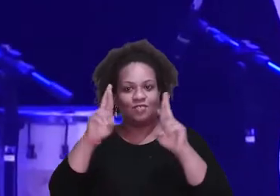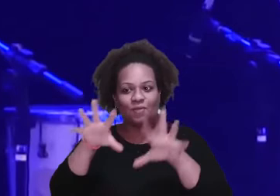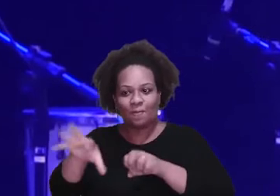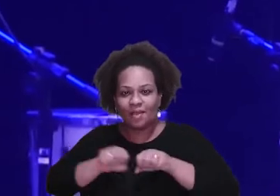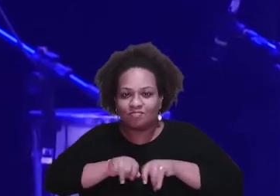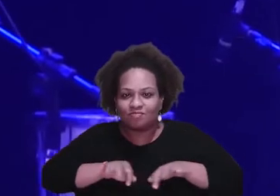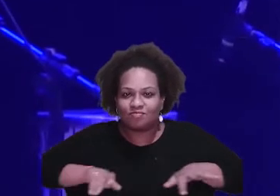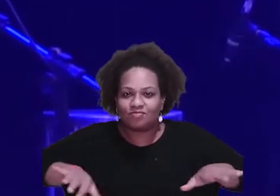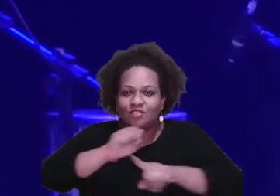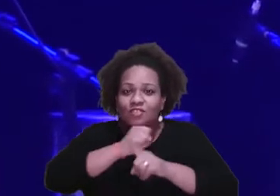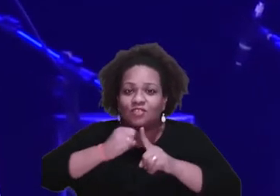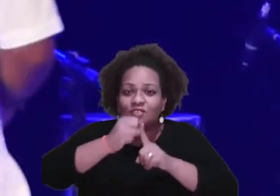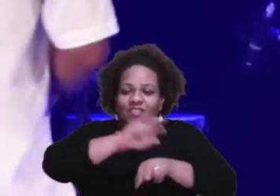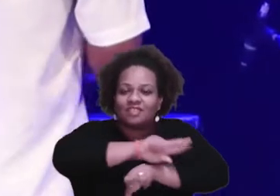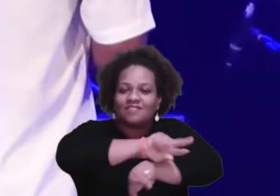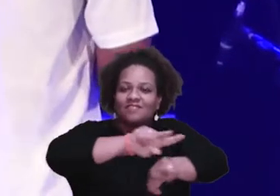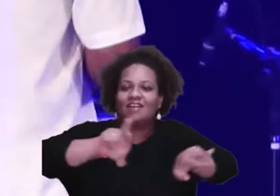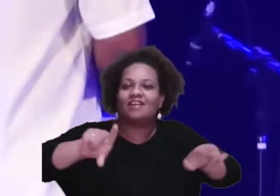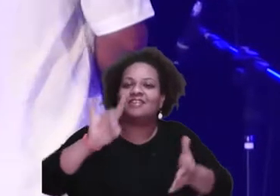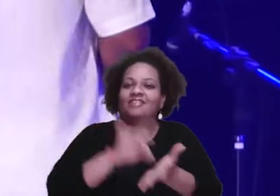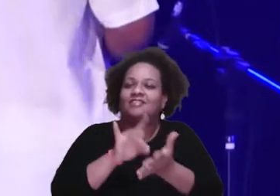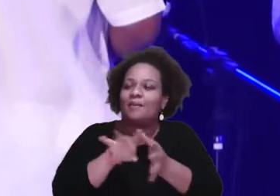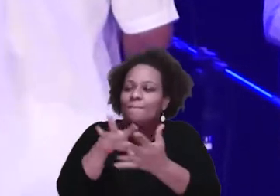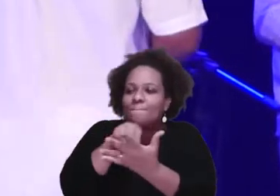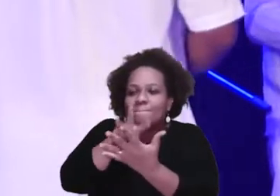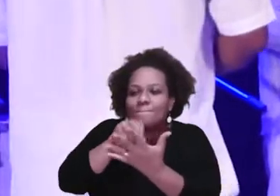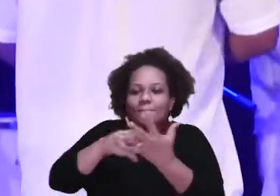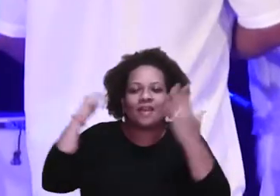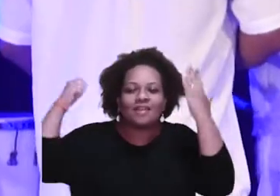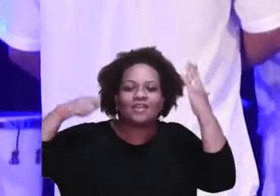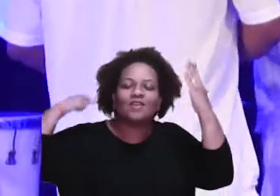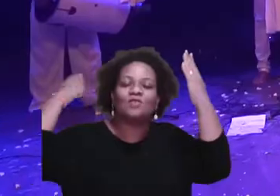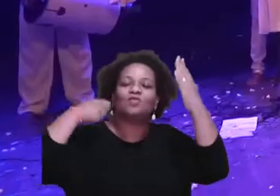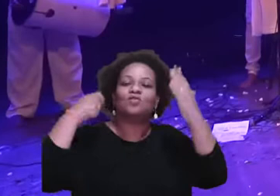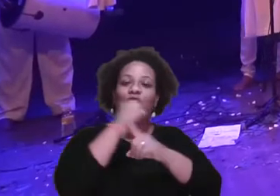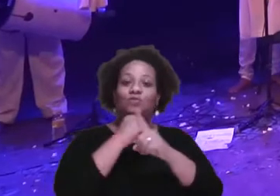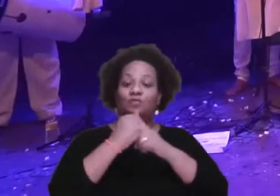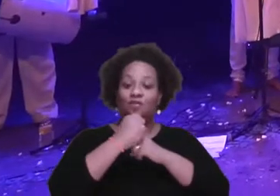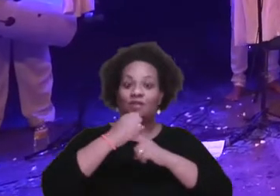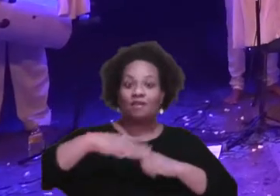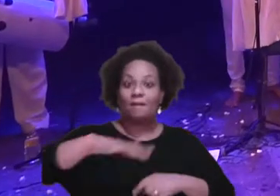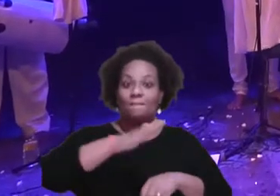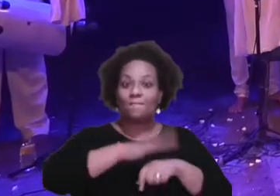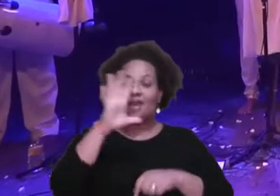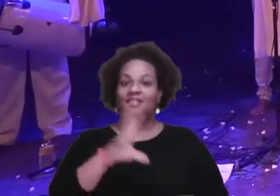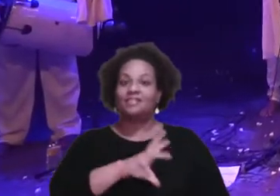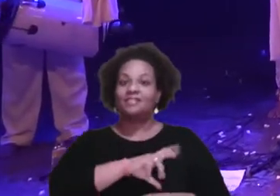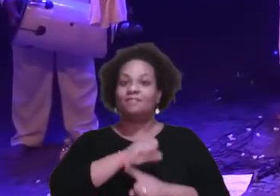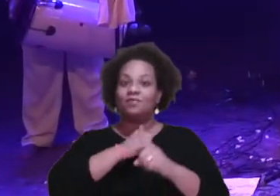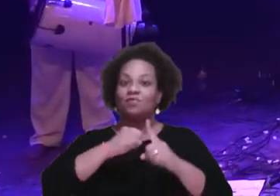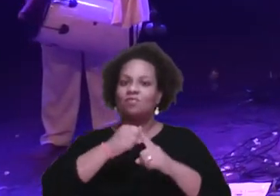o que a gente pede que gostam perto deles a sociedade mais plural a gente vai ligar o senhor perto e livre com a sociedade com mais